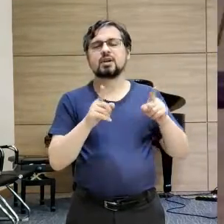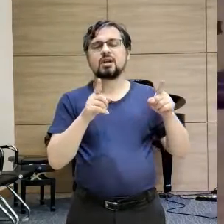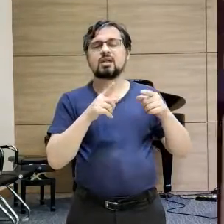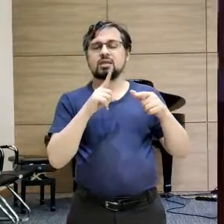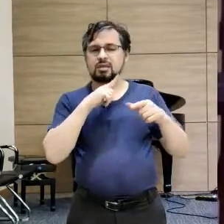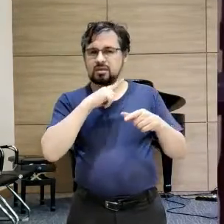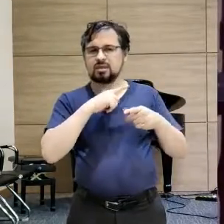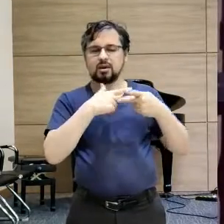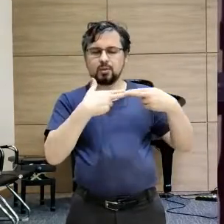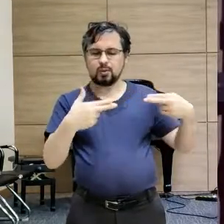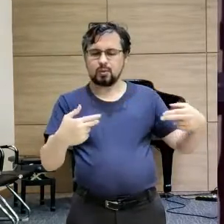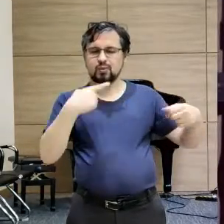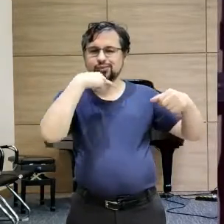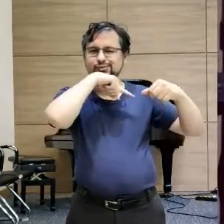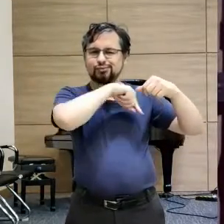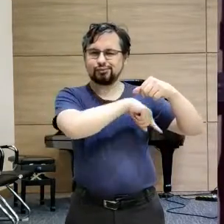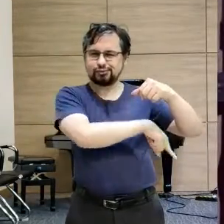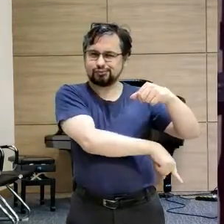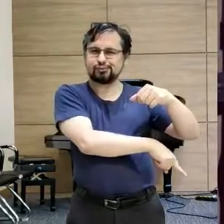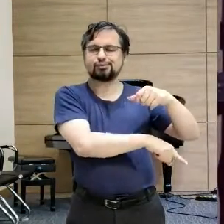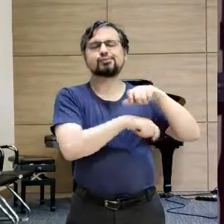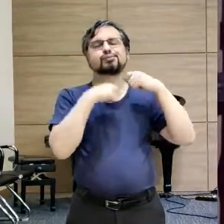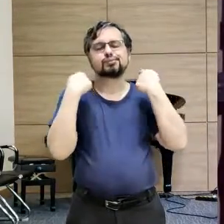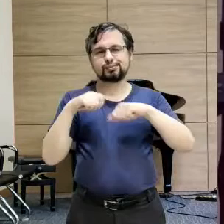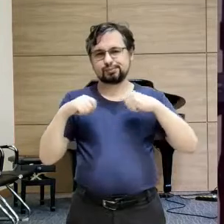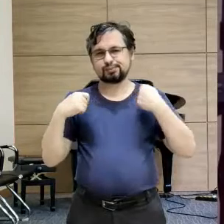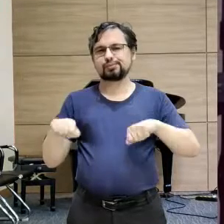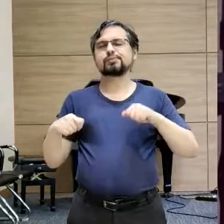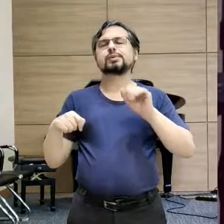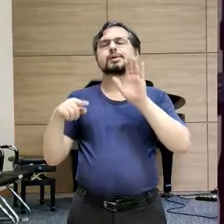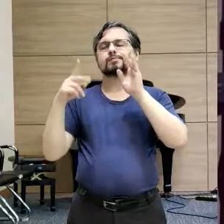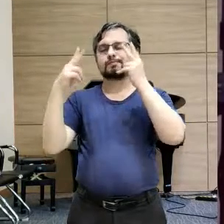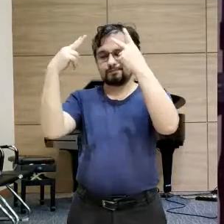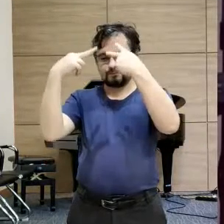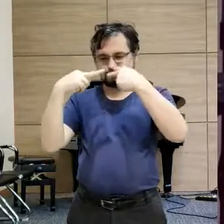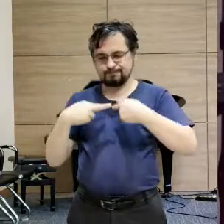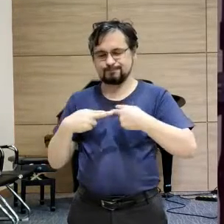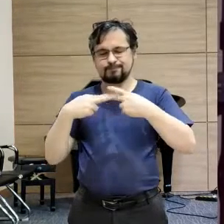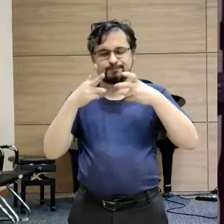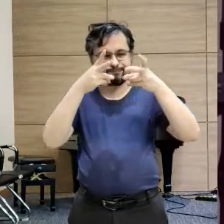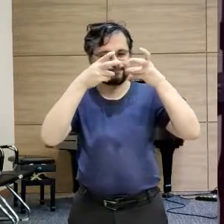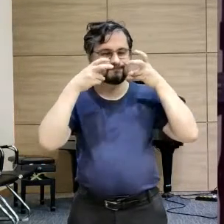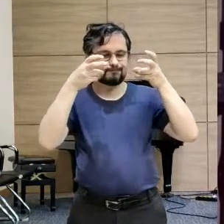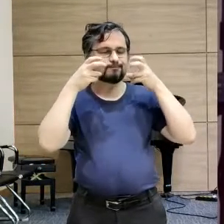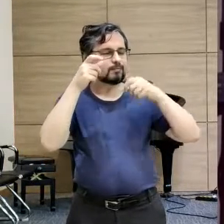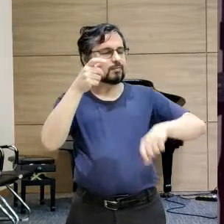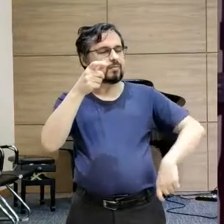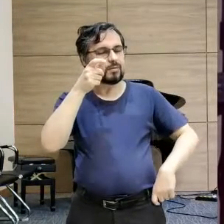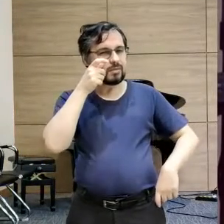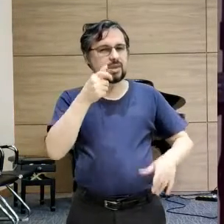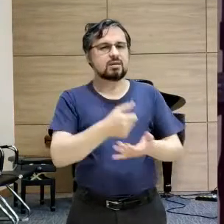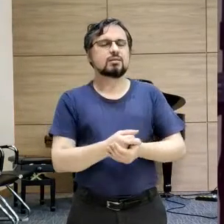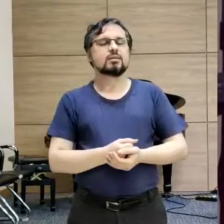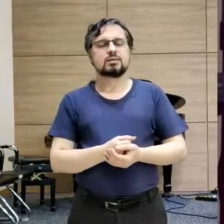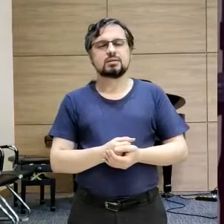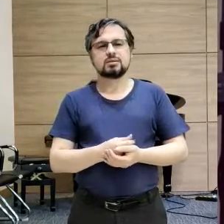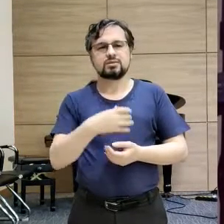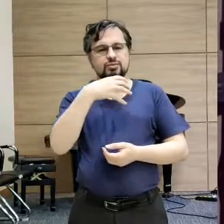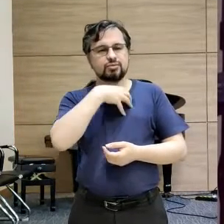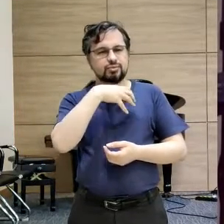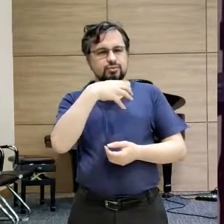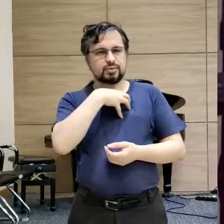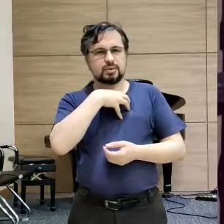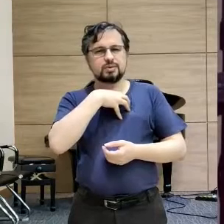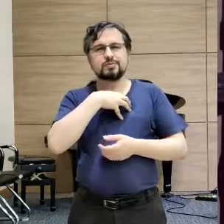existem áreas das nossas vidas que precisam ser olhadas com atenção, de modo